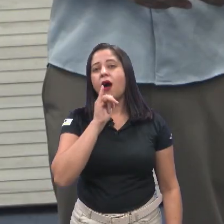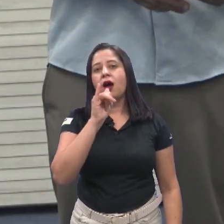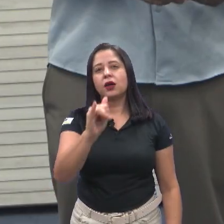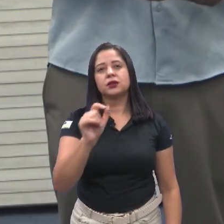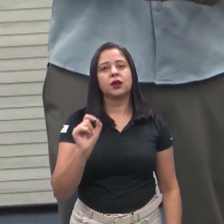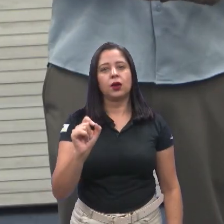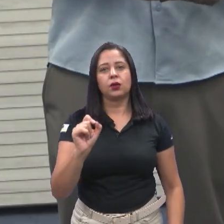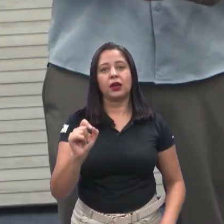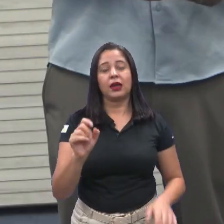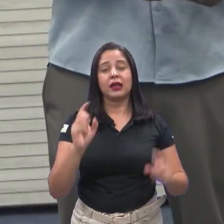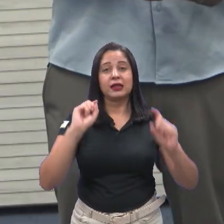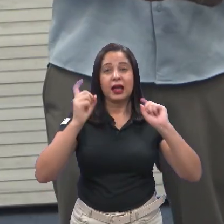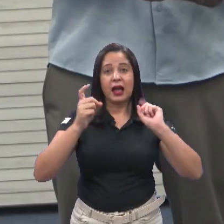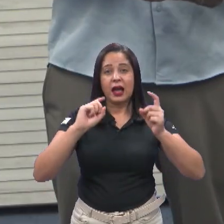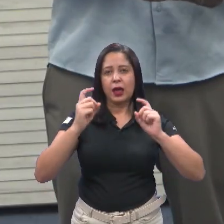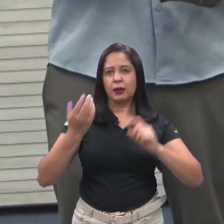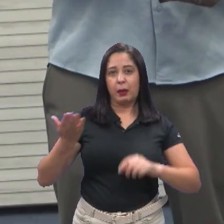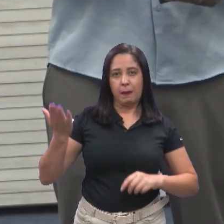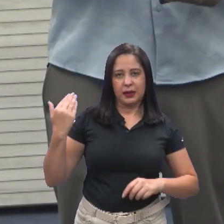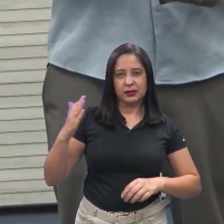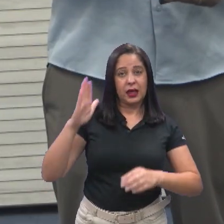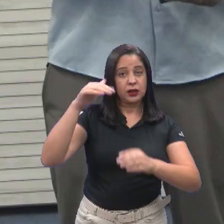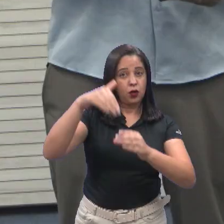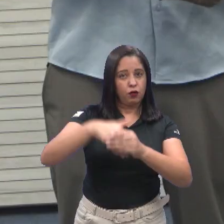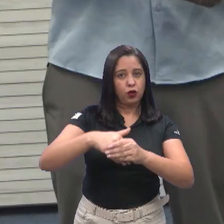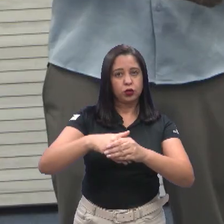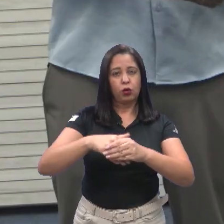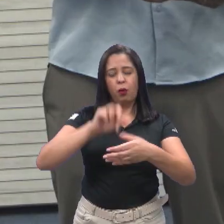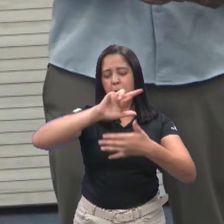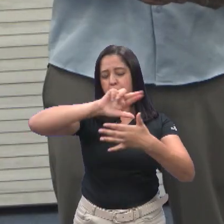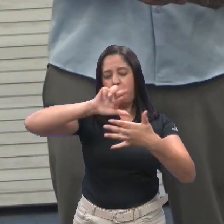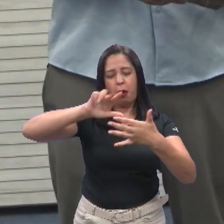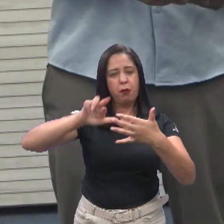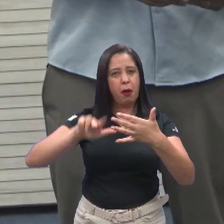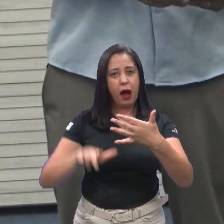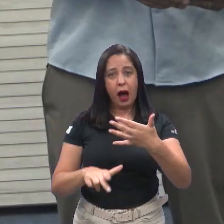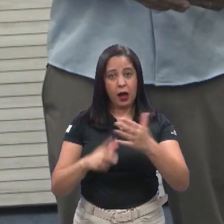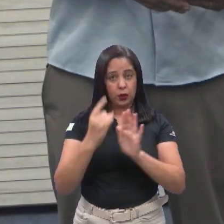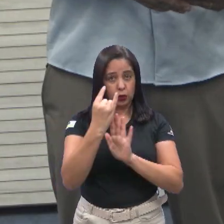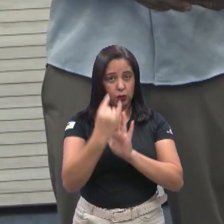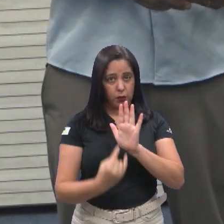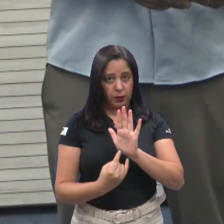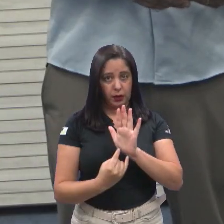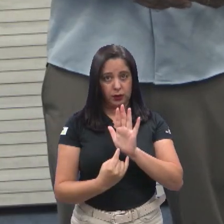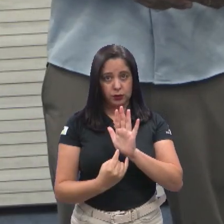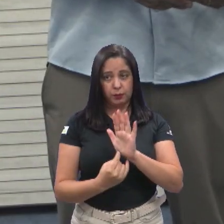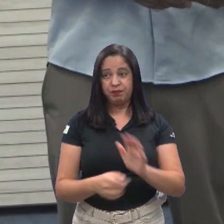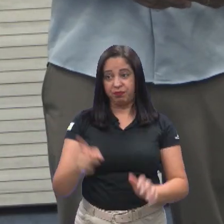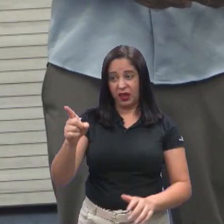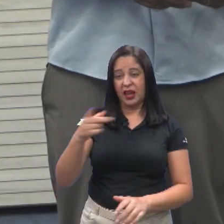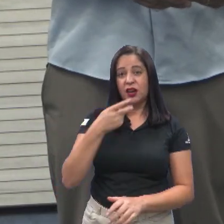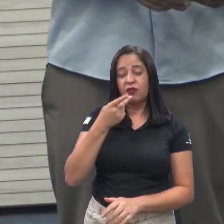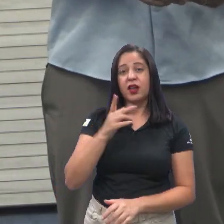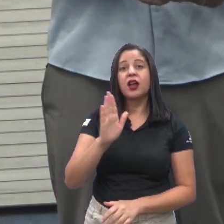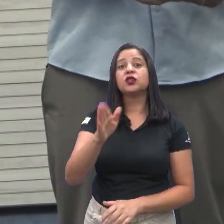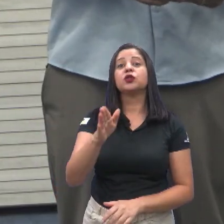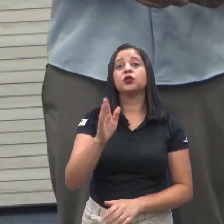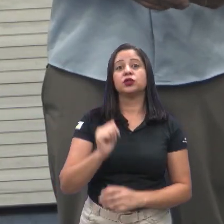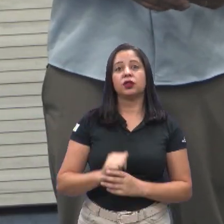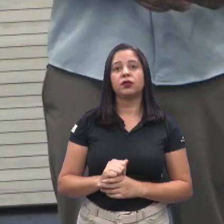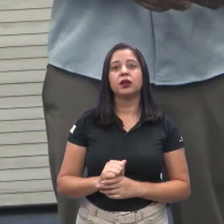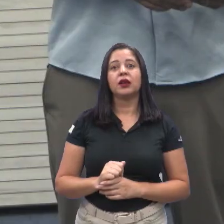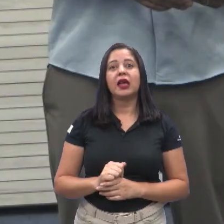sessão passada nós votamos inúmeros requerimentos e deste mesmo tema que foi levantado agora pelo vereador, tinham vários